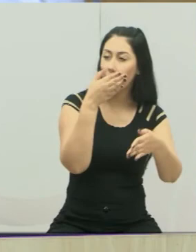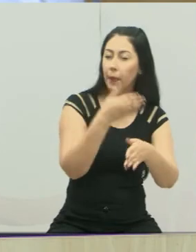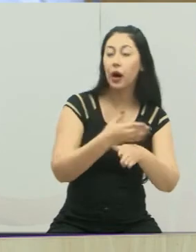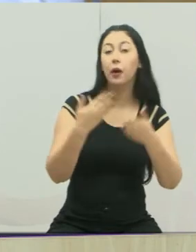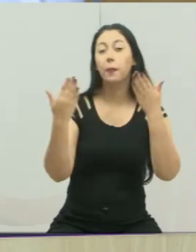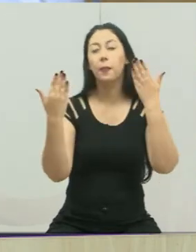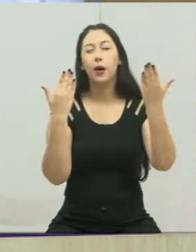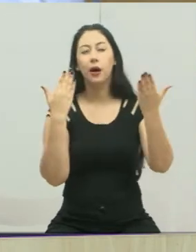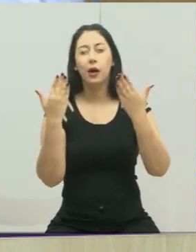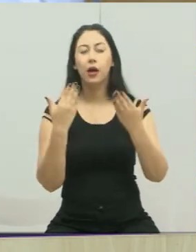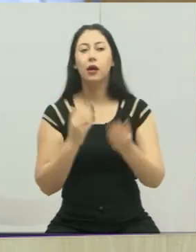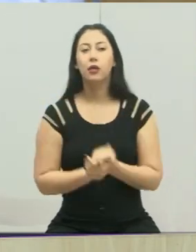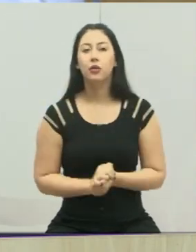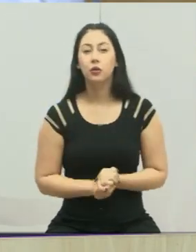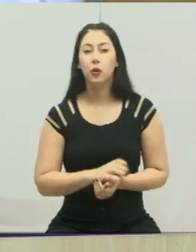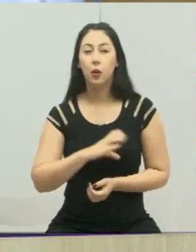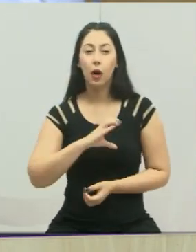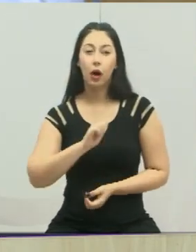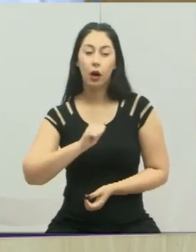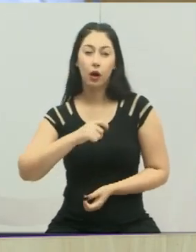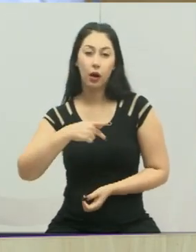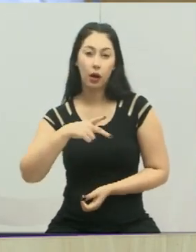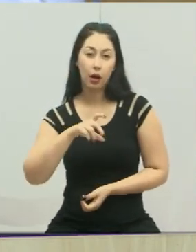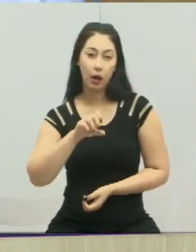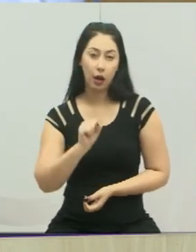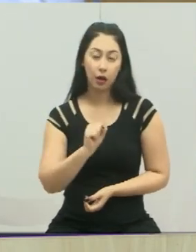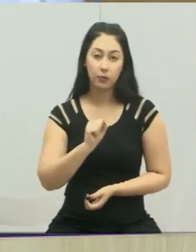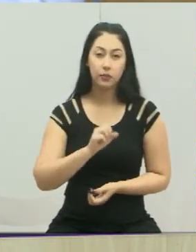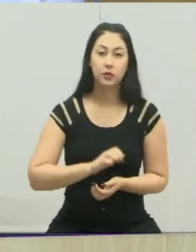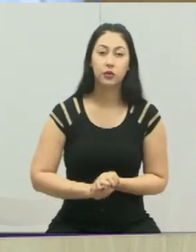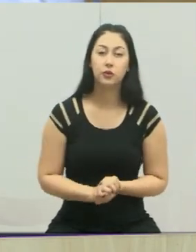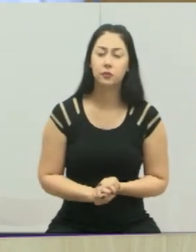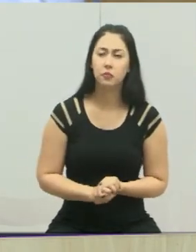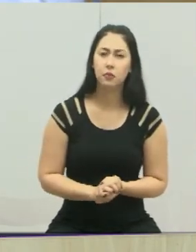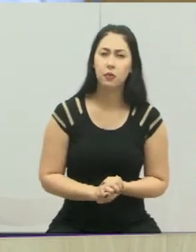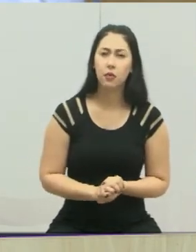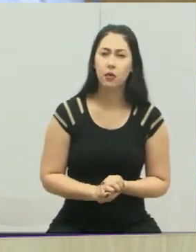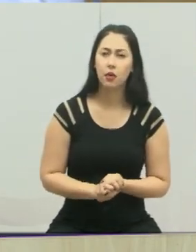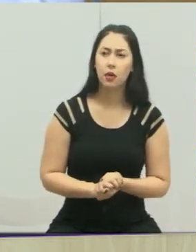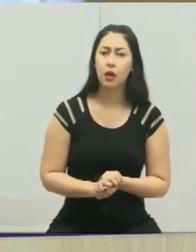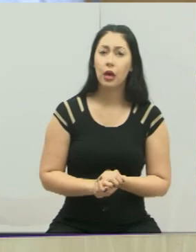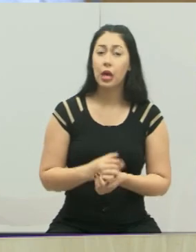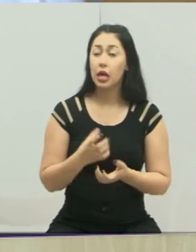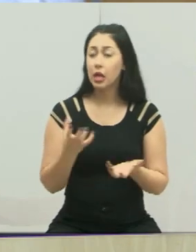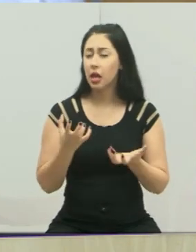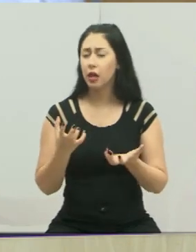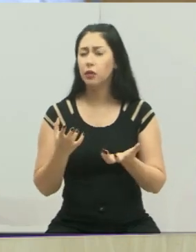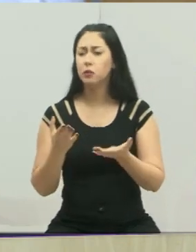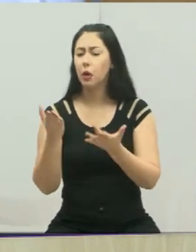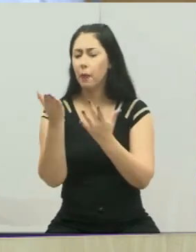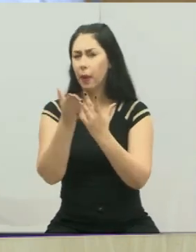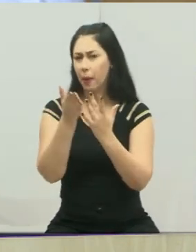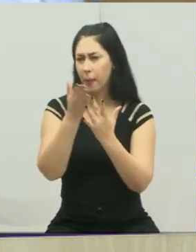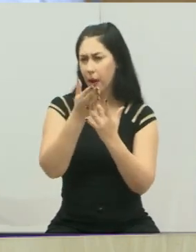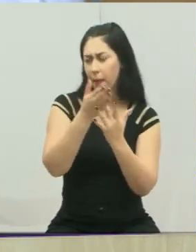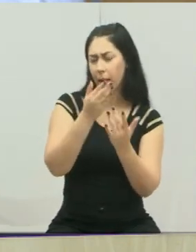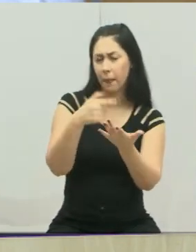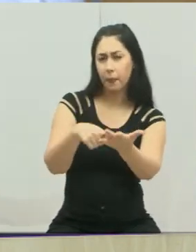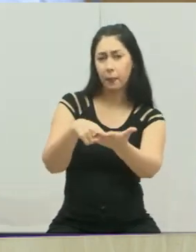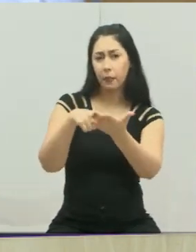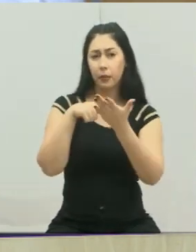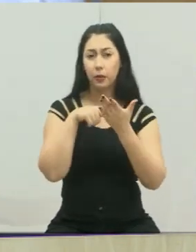2, CAPs Infanto-Juvenil e CAPs 24 horas? Favor informar separadamente por equipamento